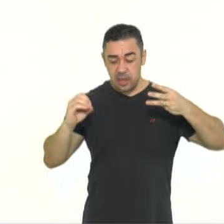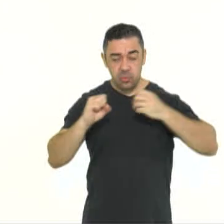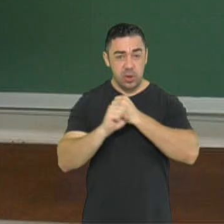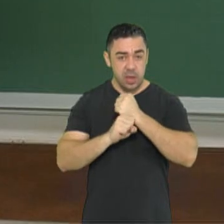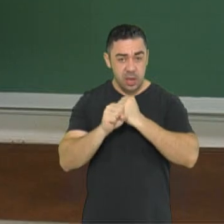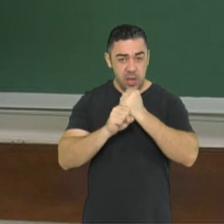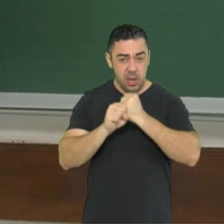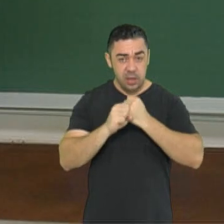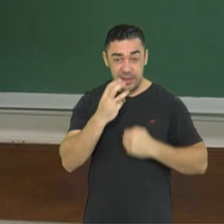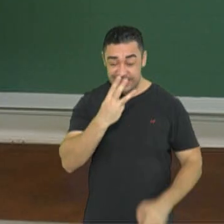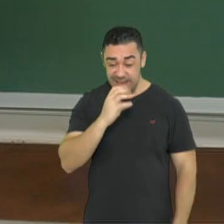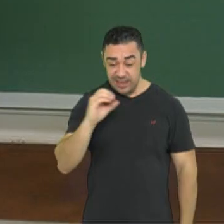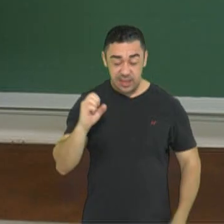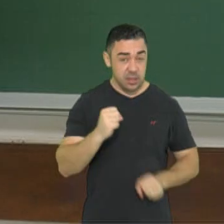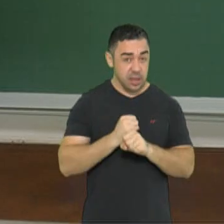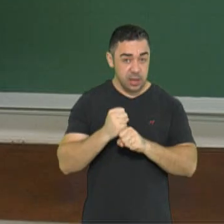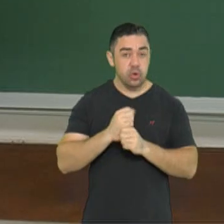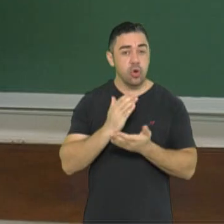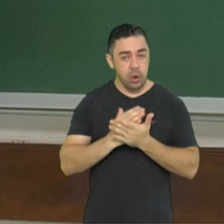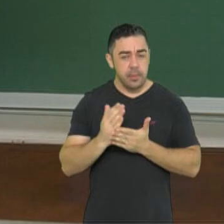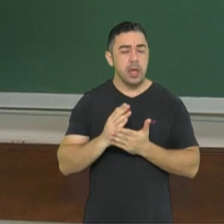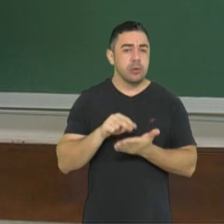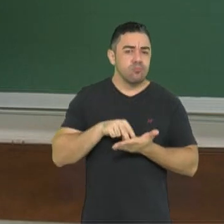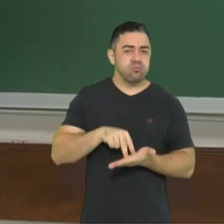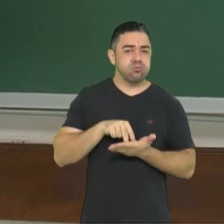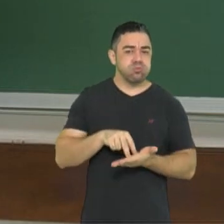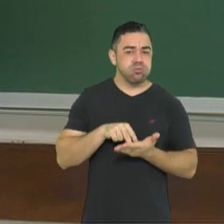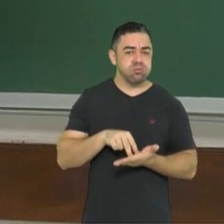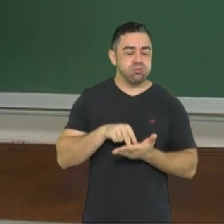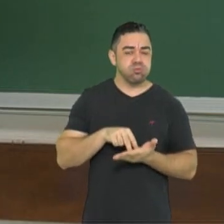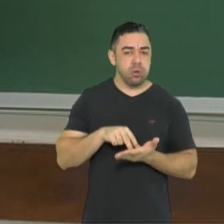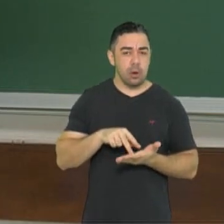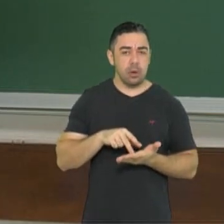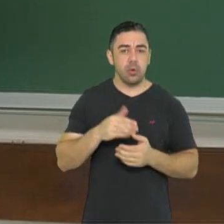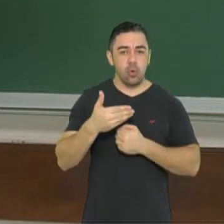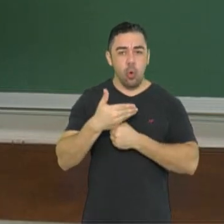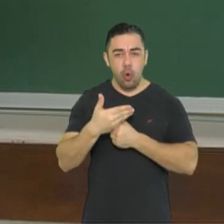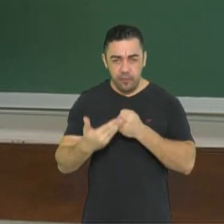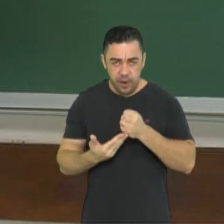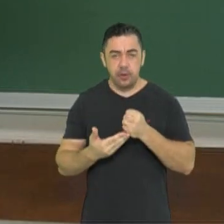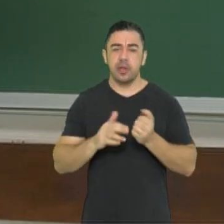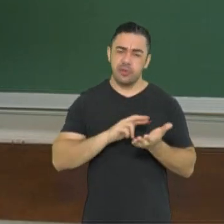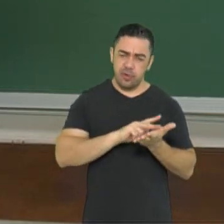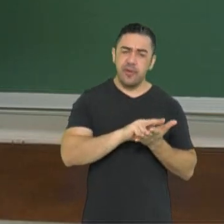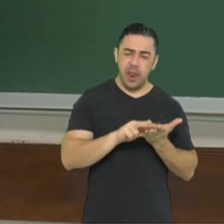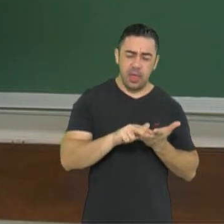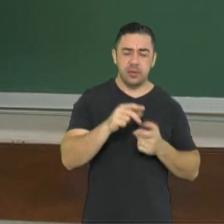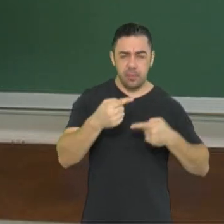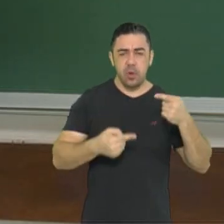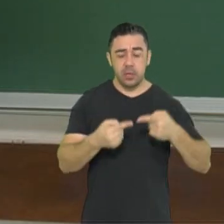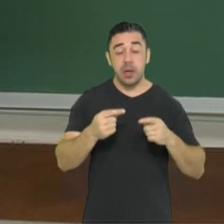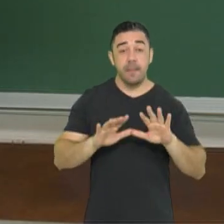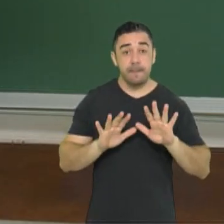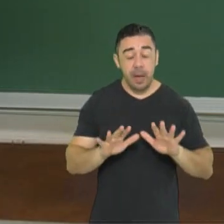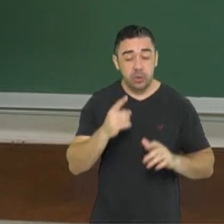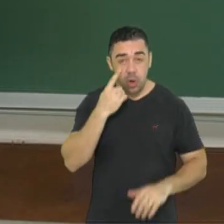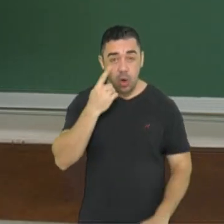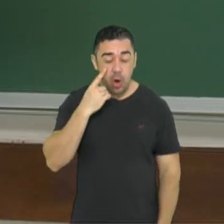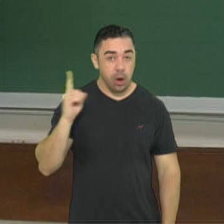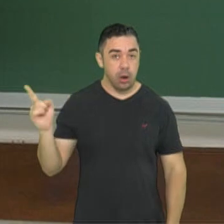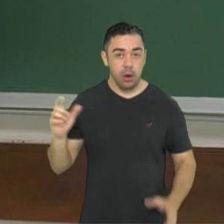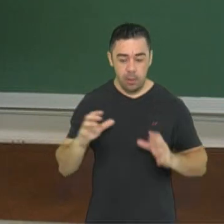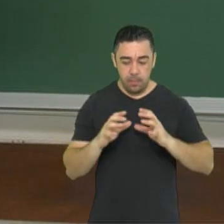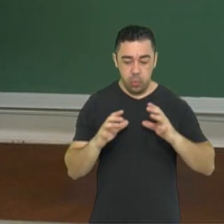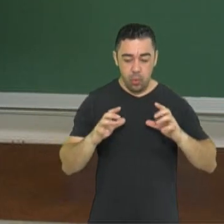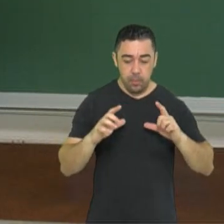anos, já começa por aí uma grande estabilidade, né? Claro, com várias diferenciações políticas, mas olha, o Reino Franco